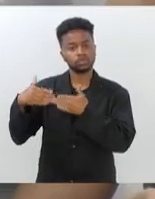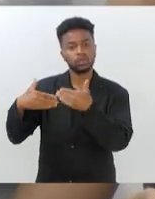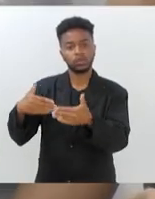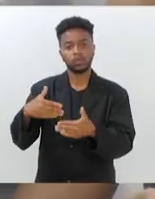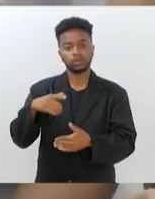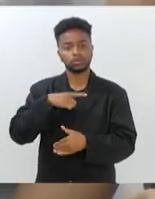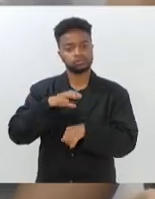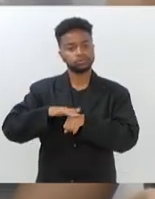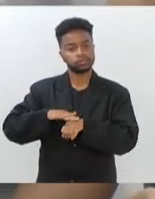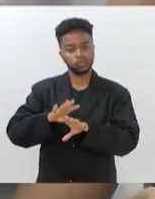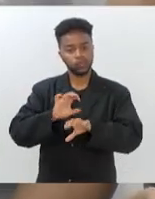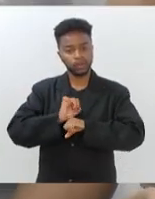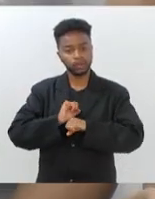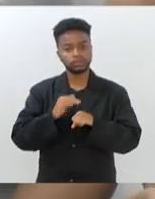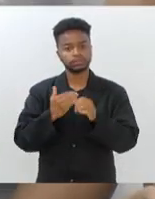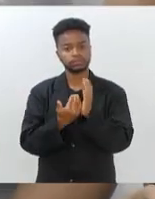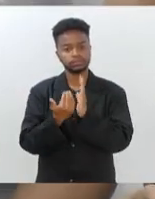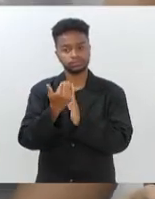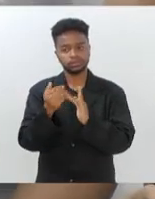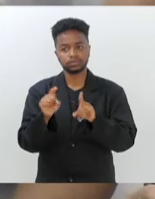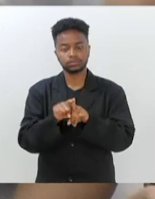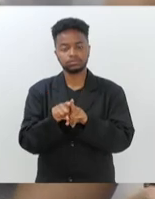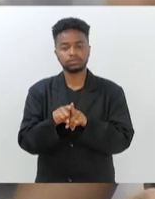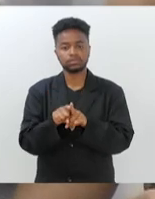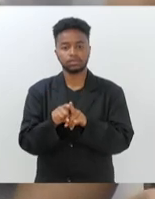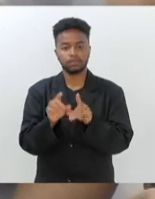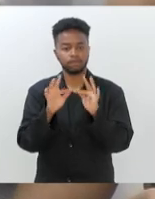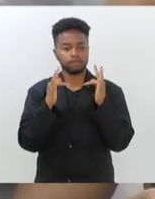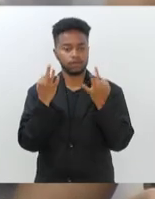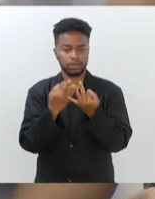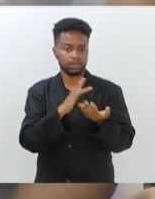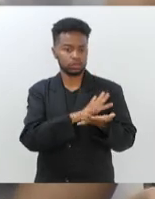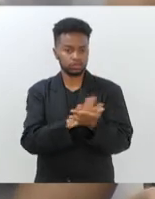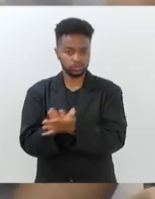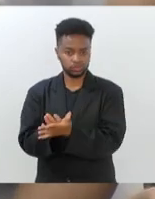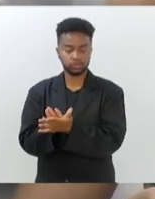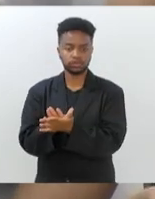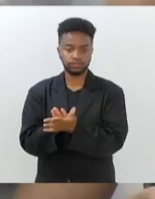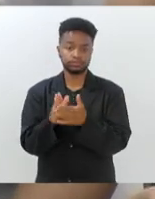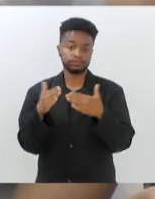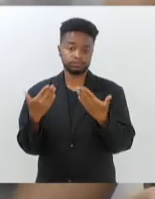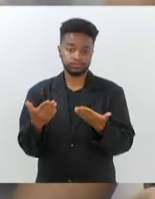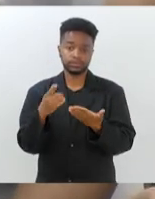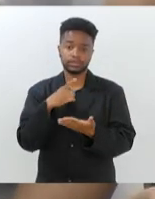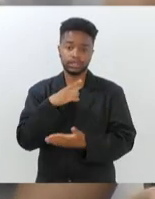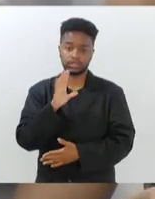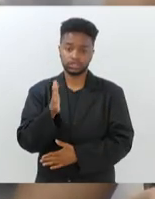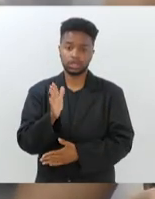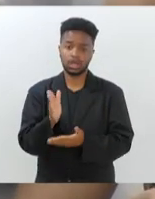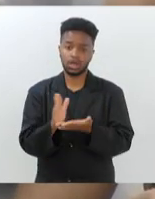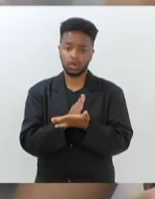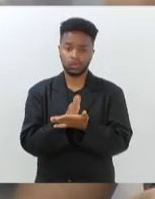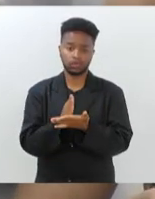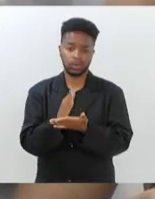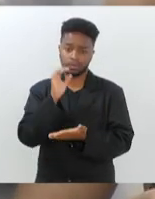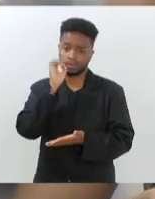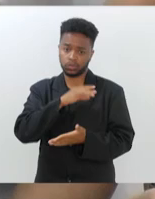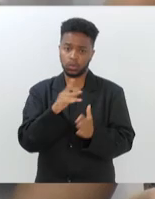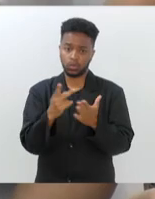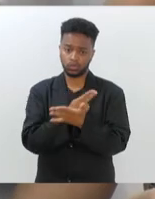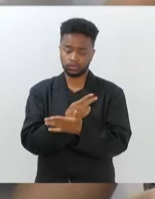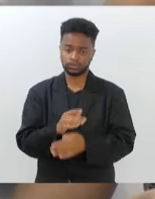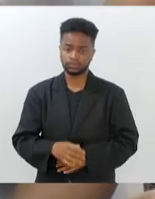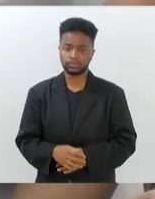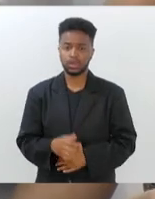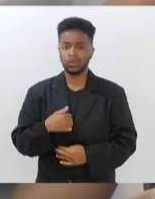muitos que fazem parte inclusive que são arrimos de família estão destruindo famílias né a gente já tem casos assim eh absurdo o que me impressionou